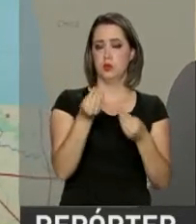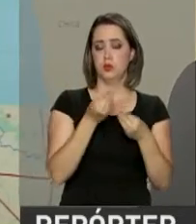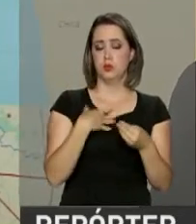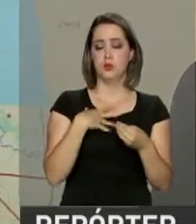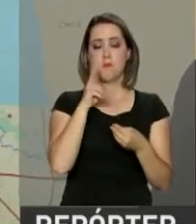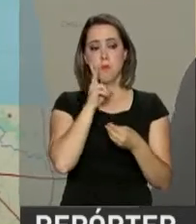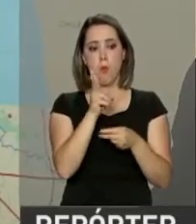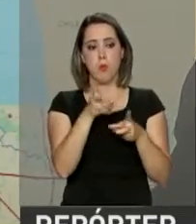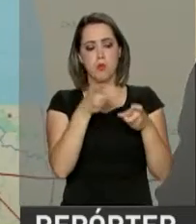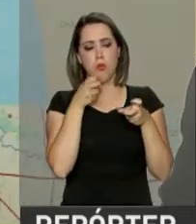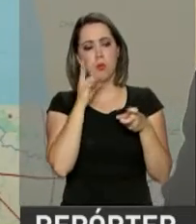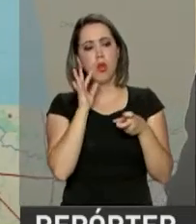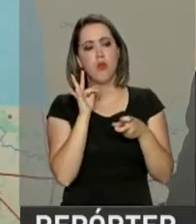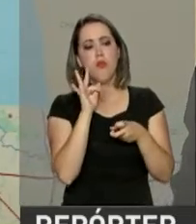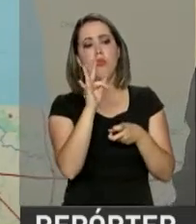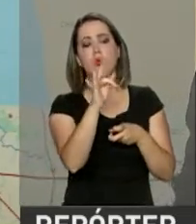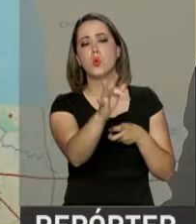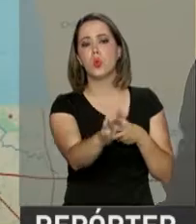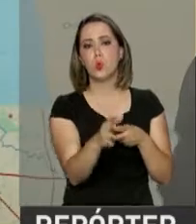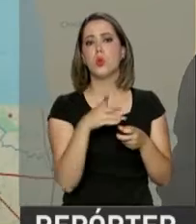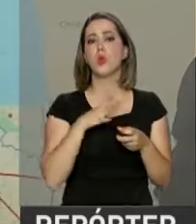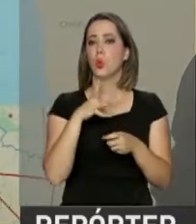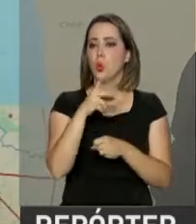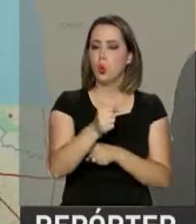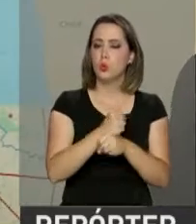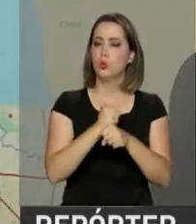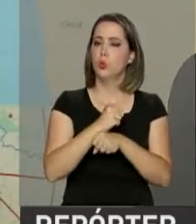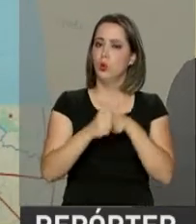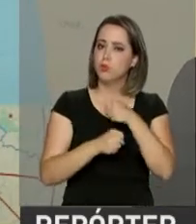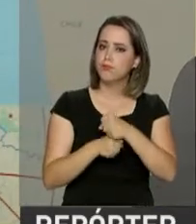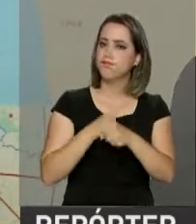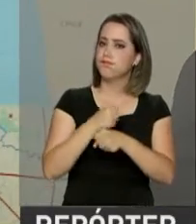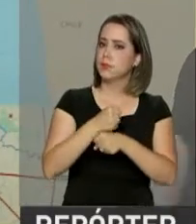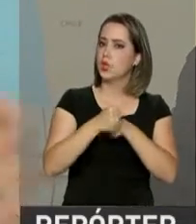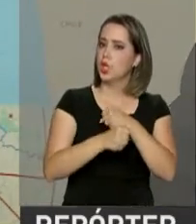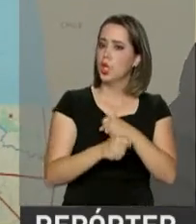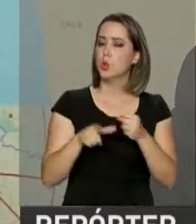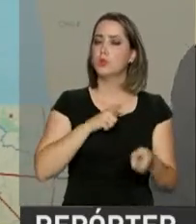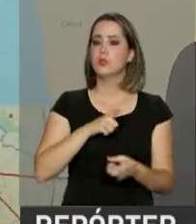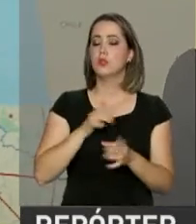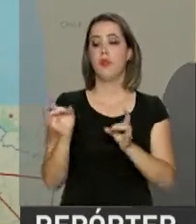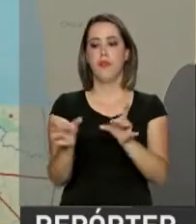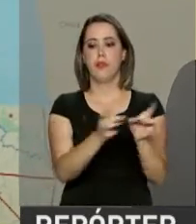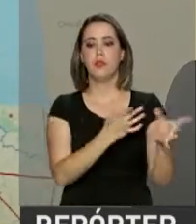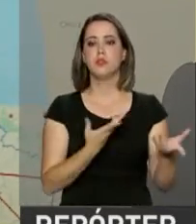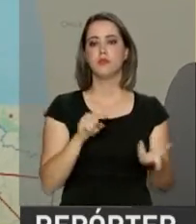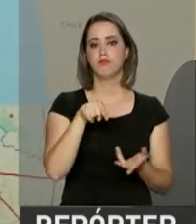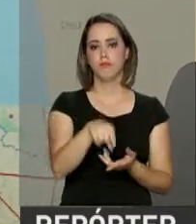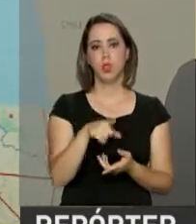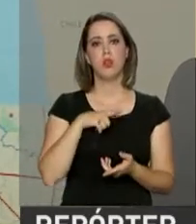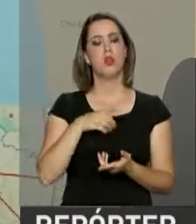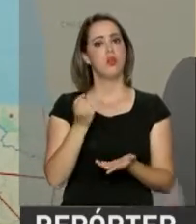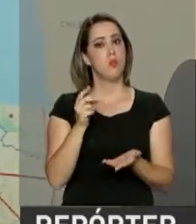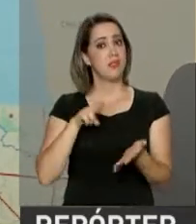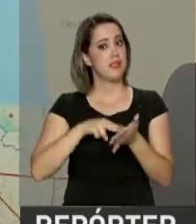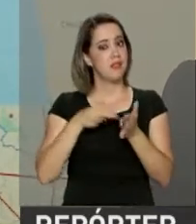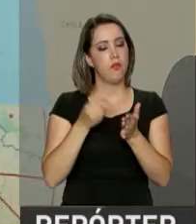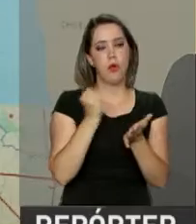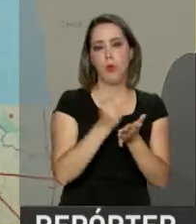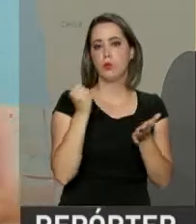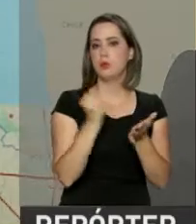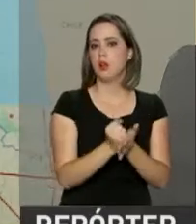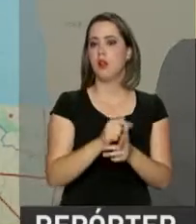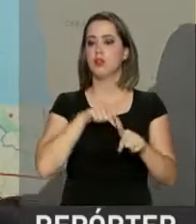previsibilidade de que você vai ter leilão 17 não 18 e não 19 isso consequentemente na ponta vira contrato gira